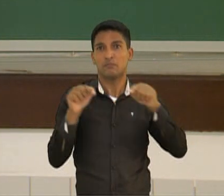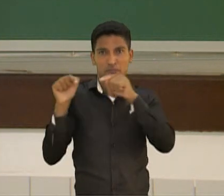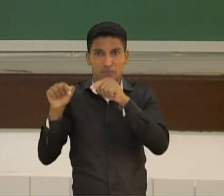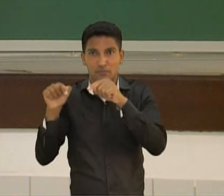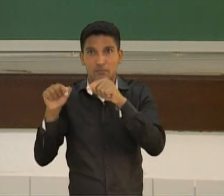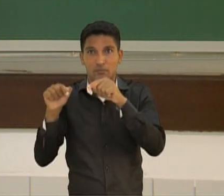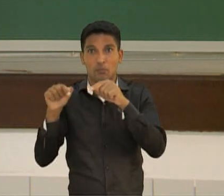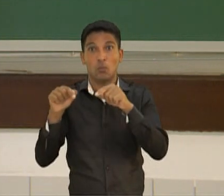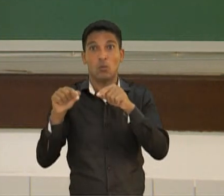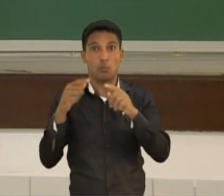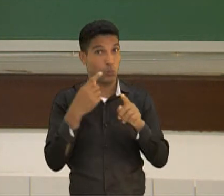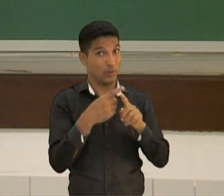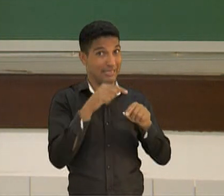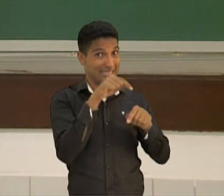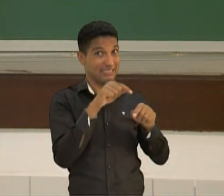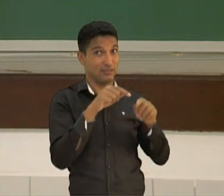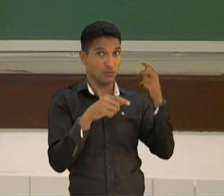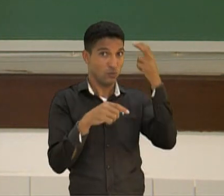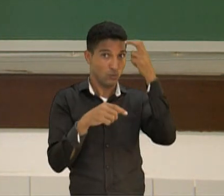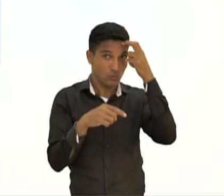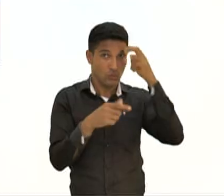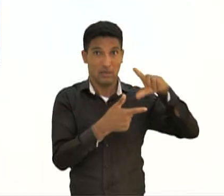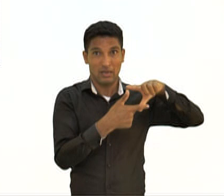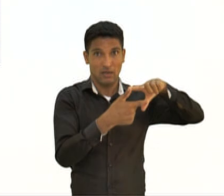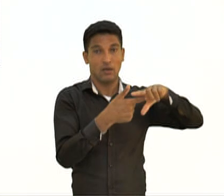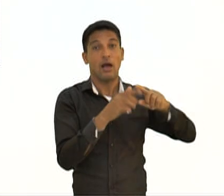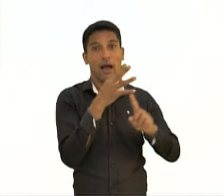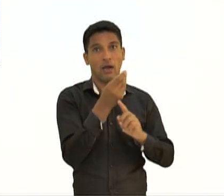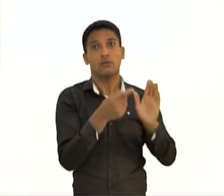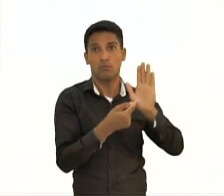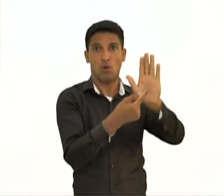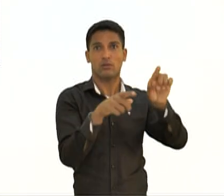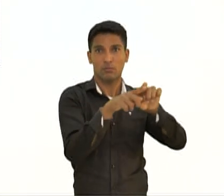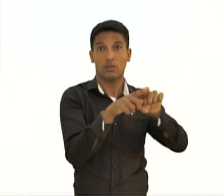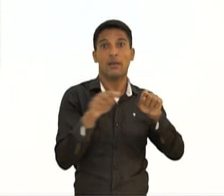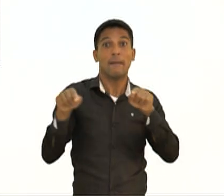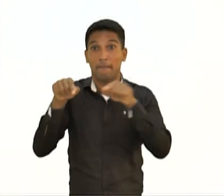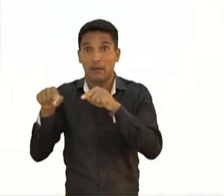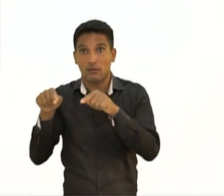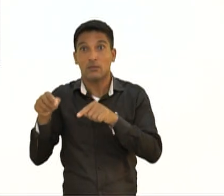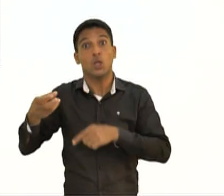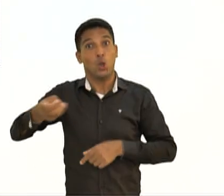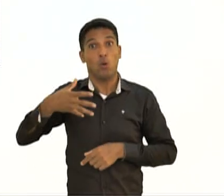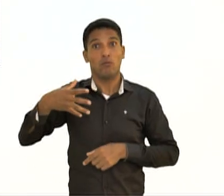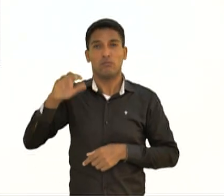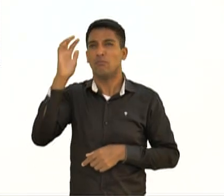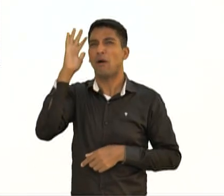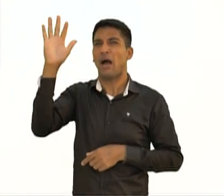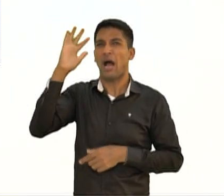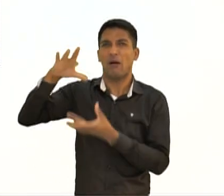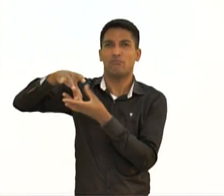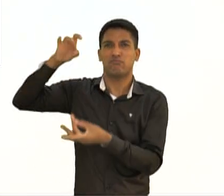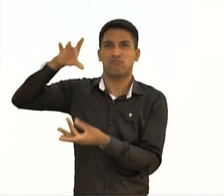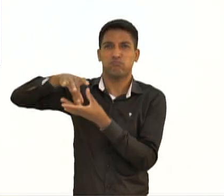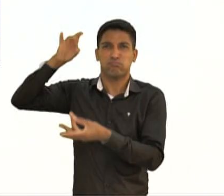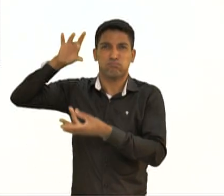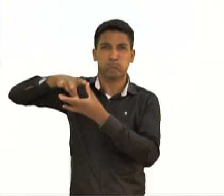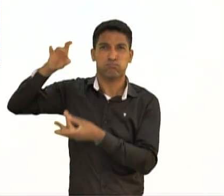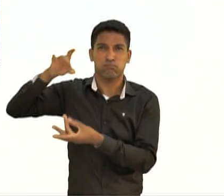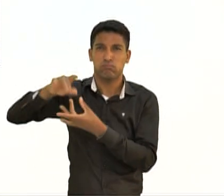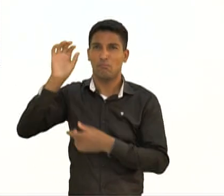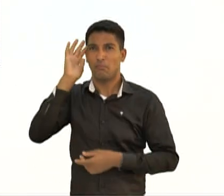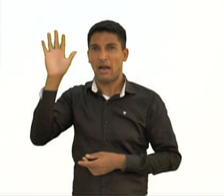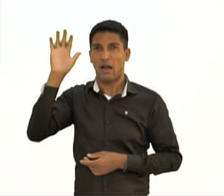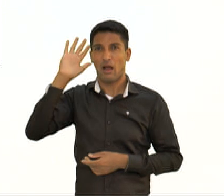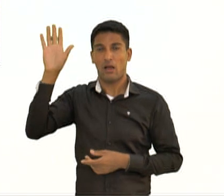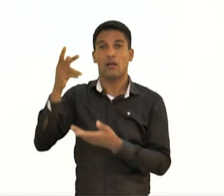através da arte. Legal, né, gente? Temos mais alguns aqui, a gente tem mais abstratos aqui. Aqui eu deixei a parte mais abstrata, né, por mais que